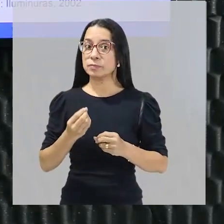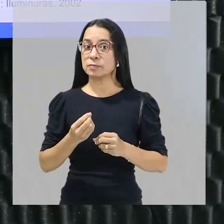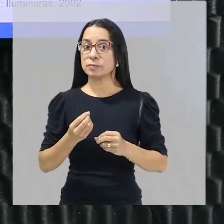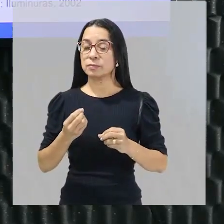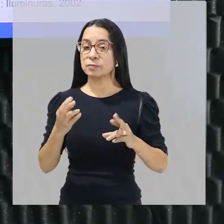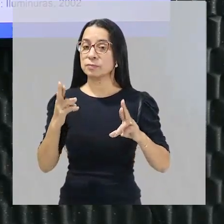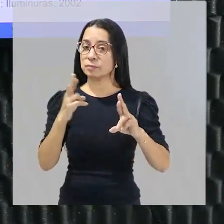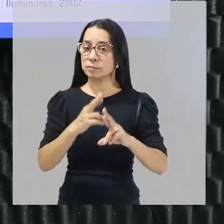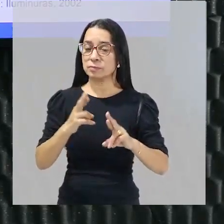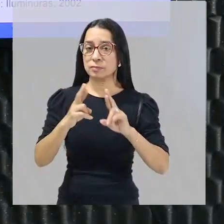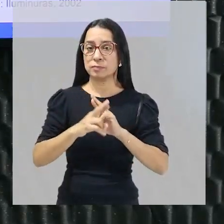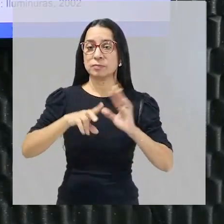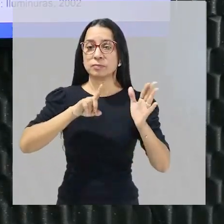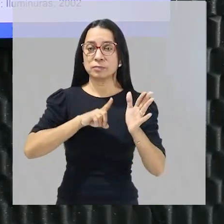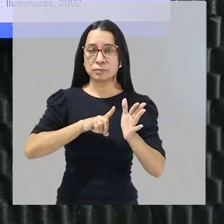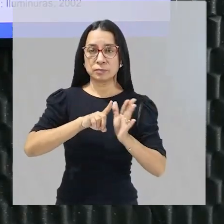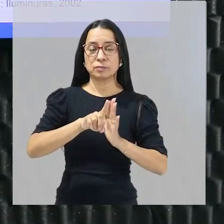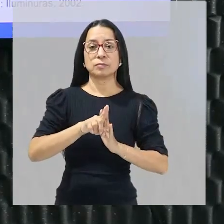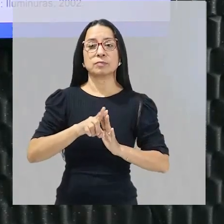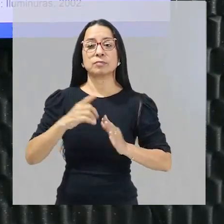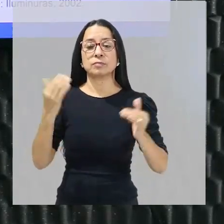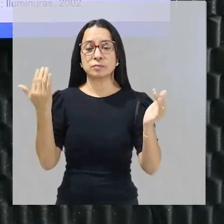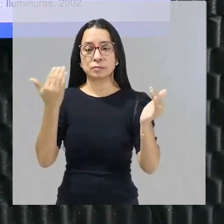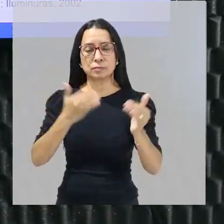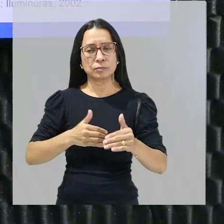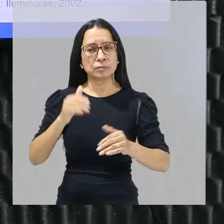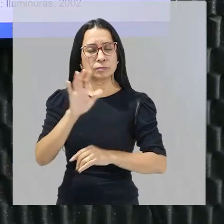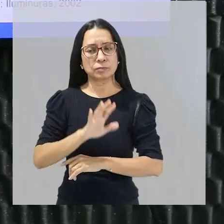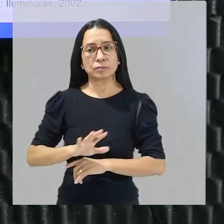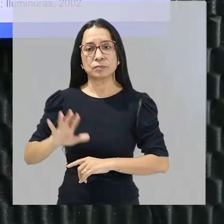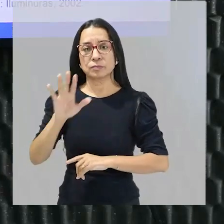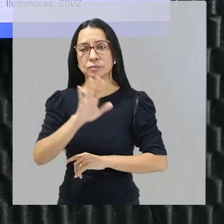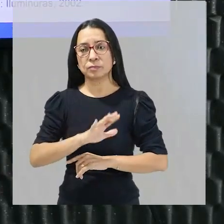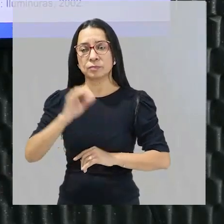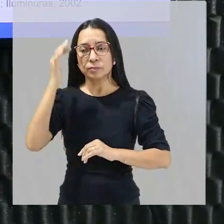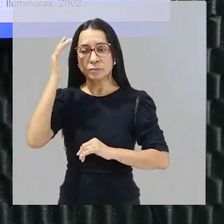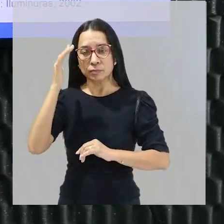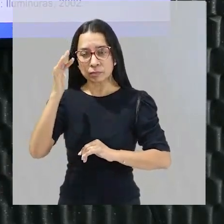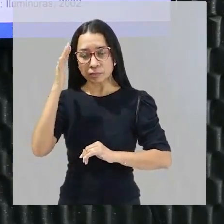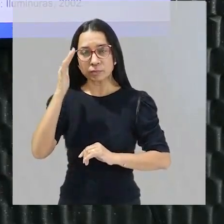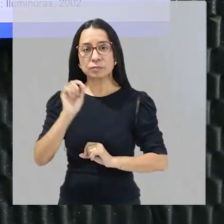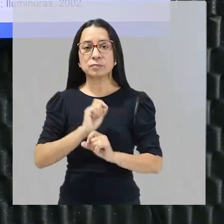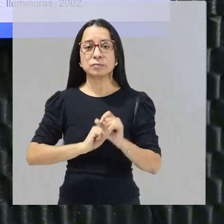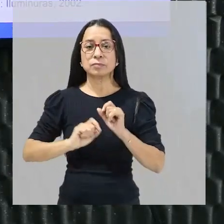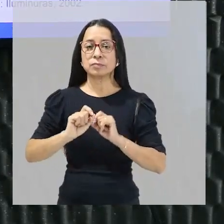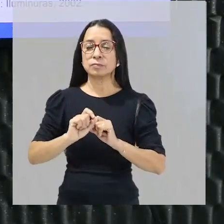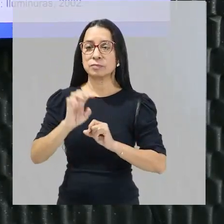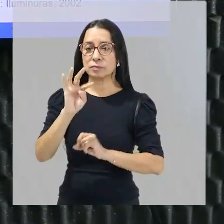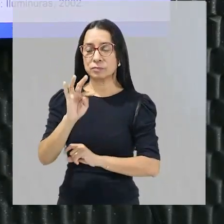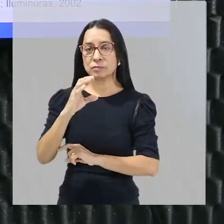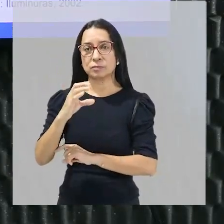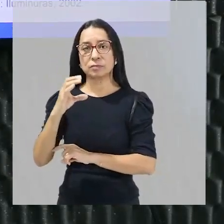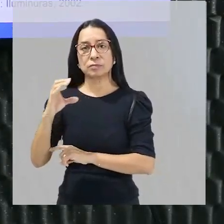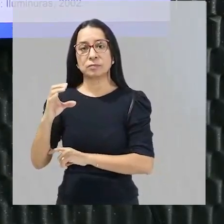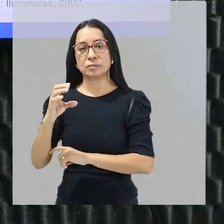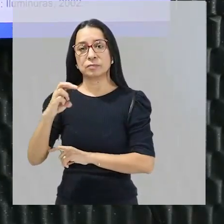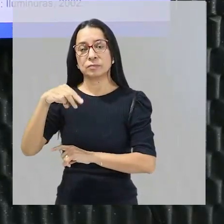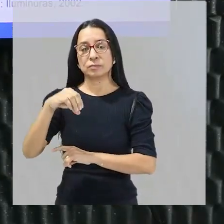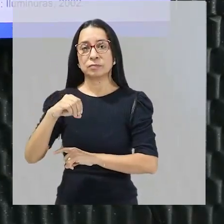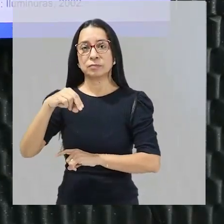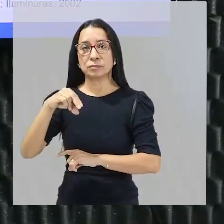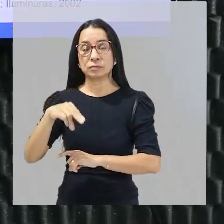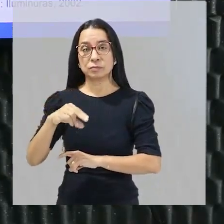recorrente em questões, provas em geral, reflexões, trabalho de conclusão de curso,